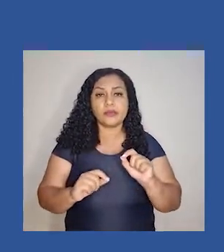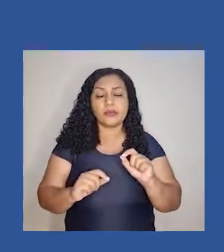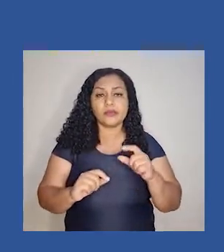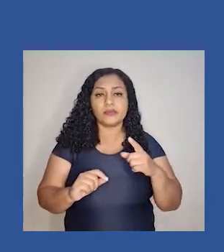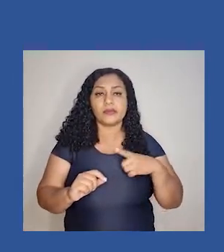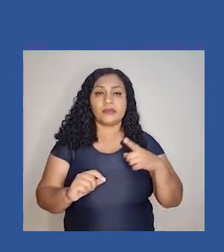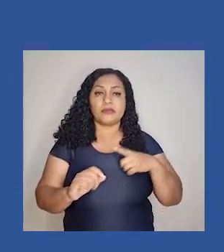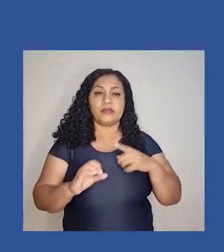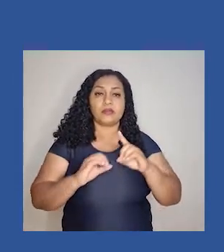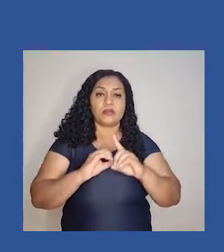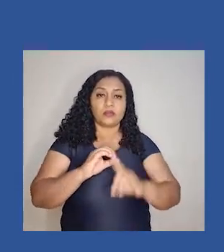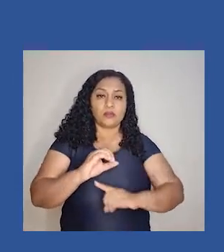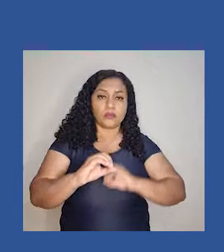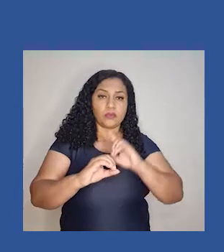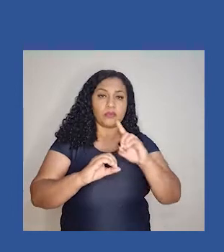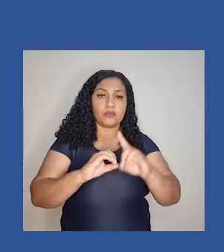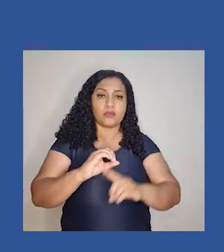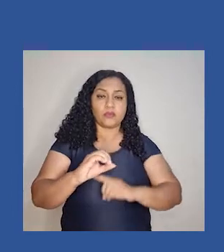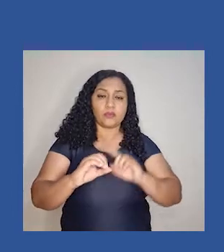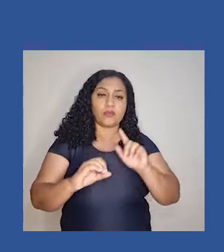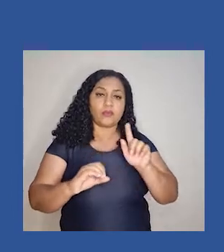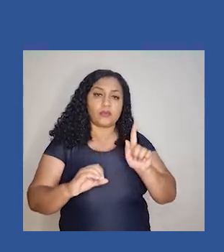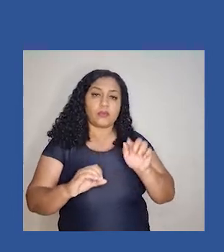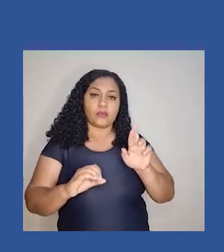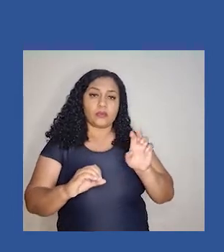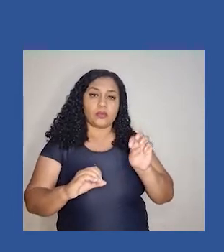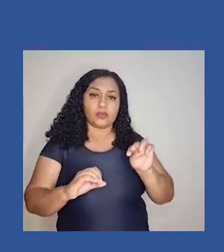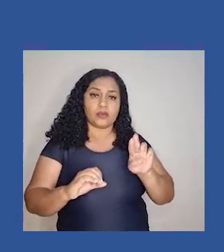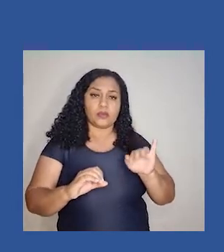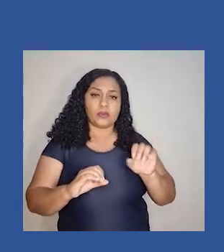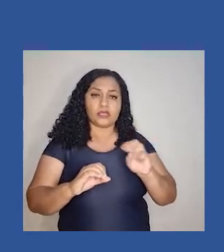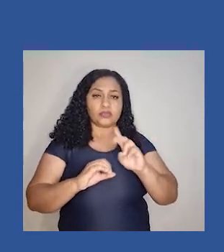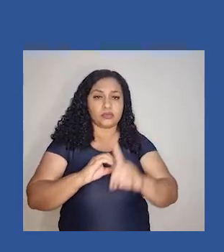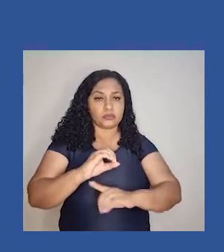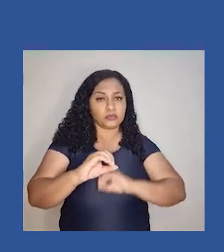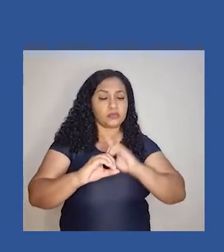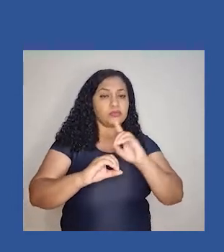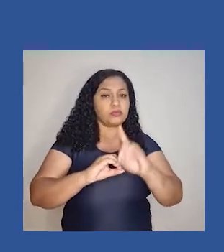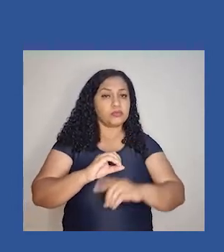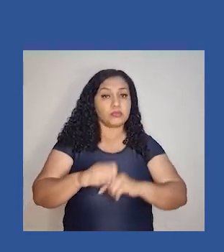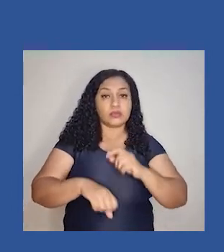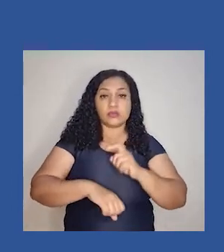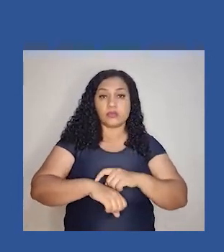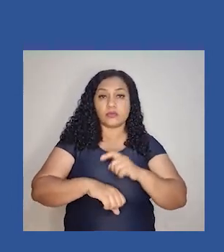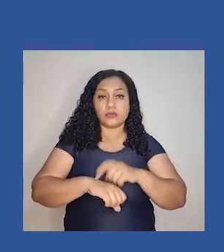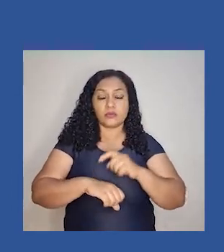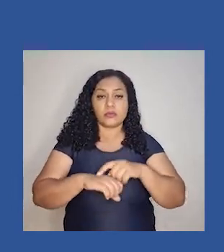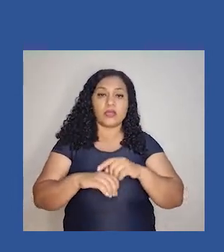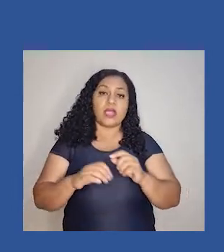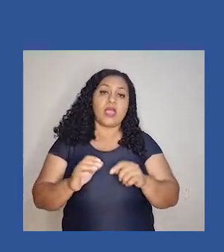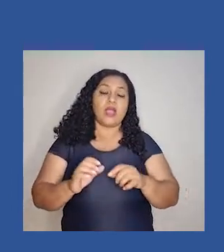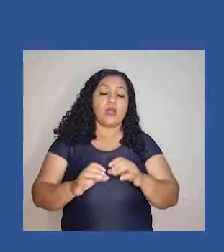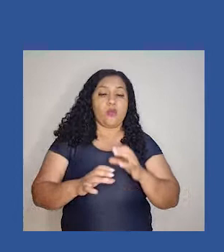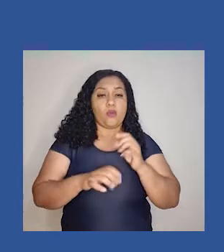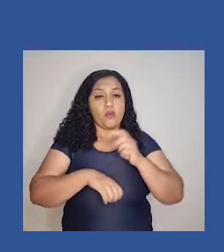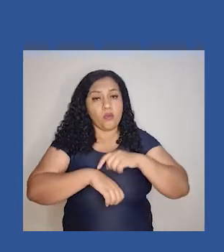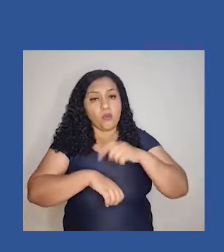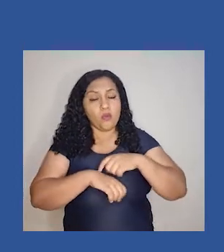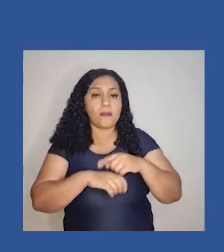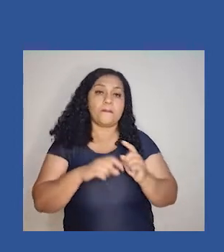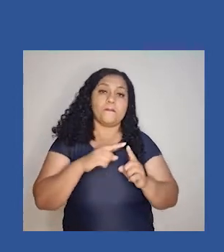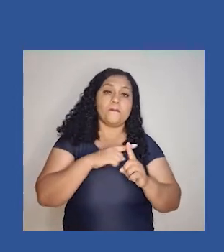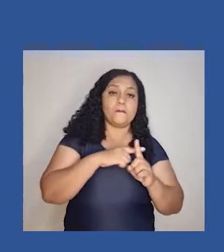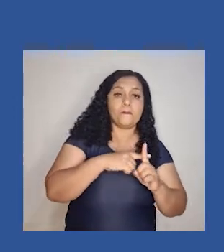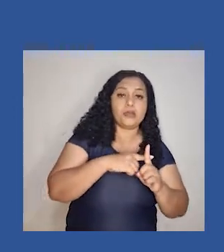acidental beleza e o que acontece à noite tem o Marco Zero ele é o Marco Zero é lá que as horas